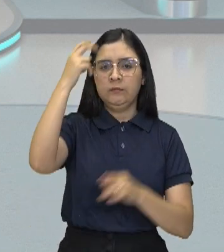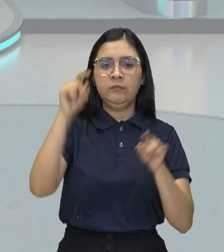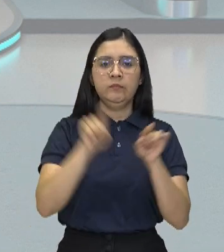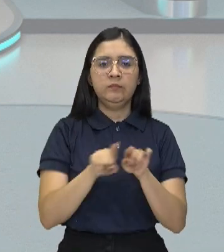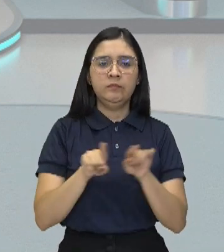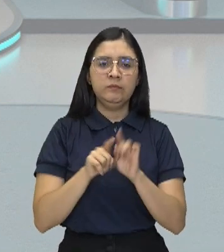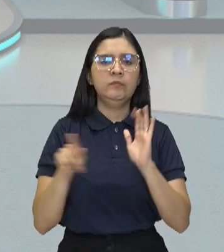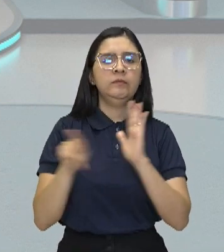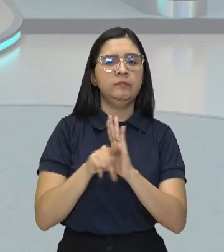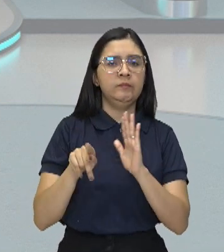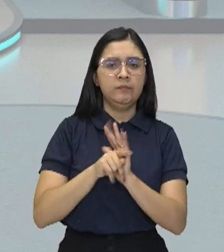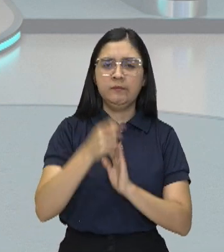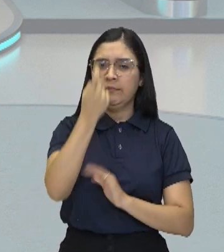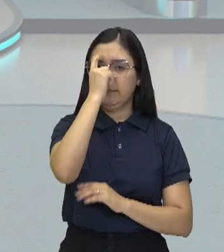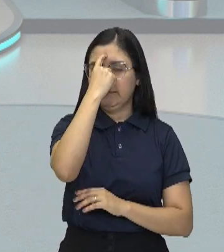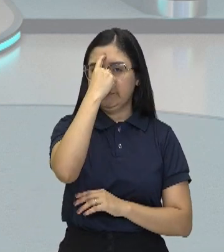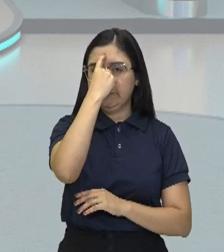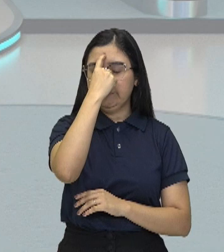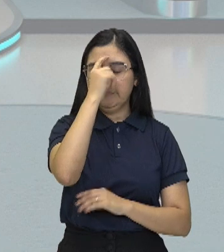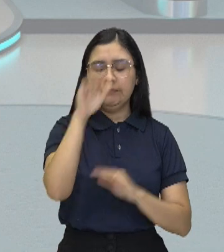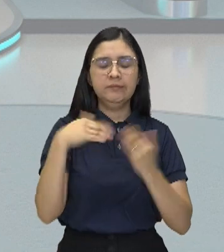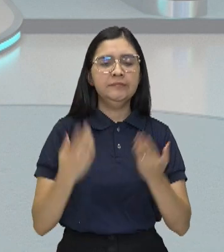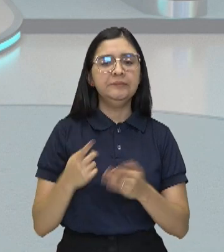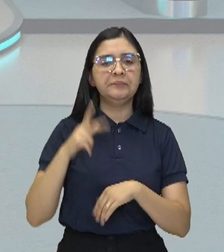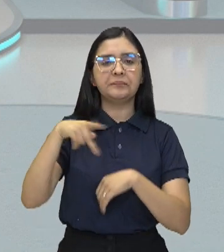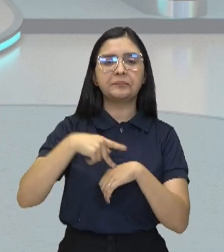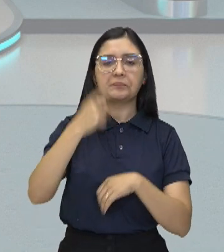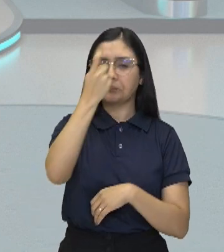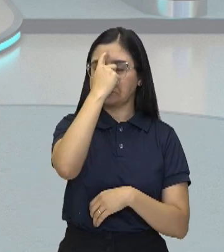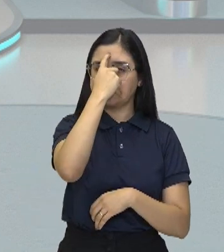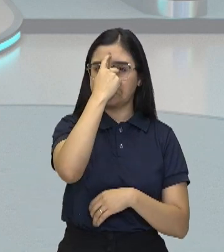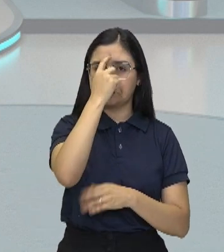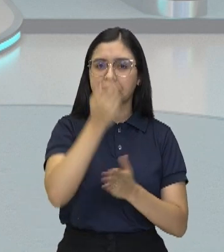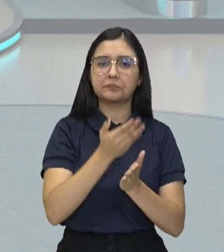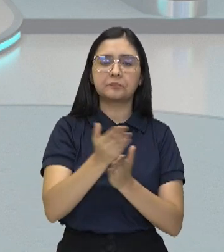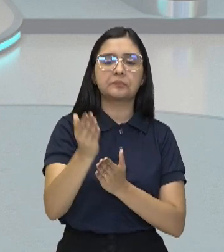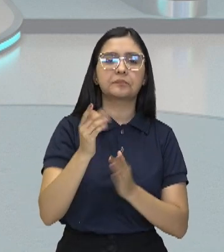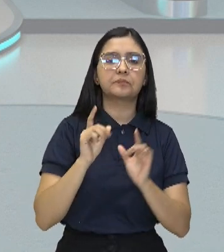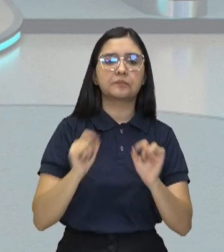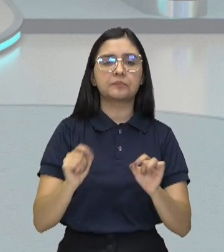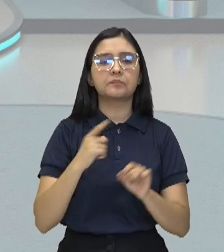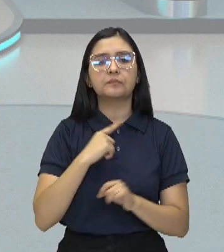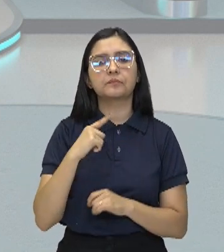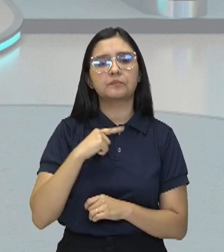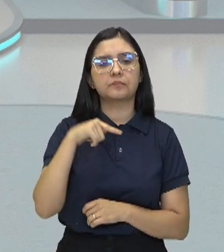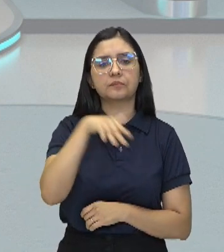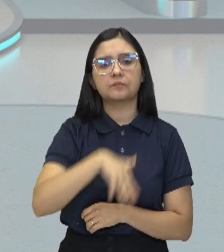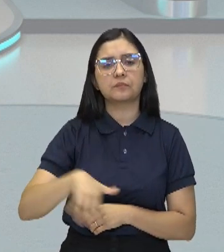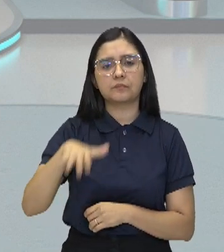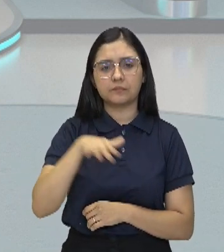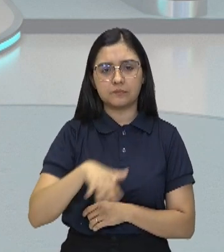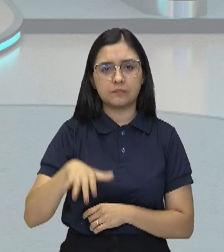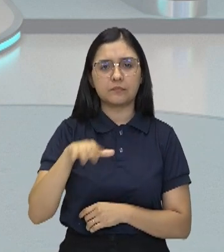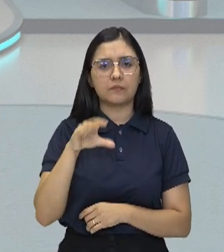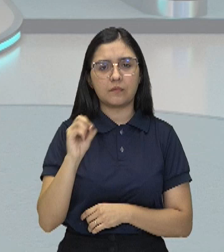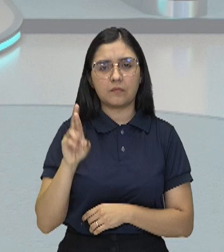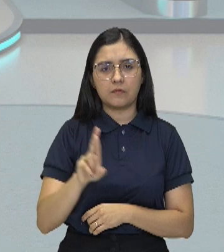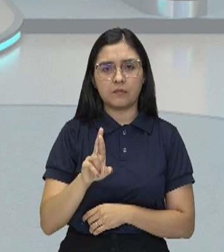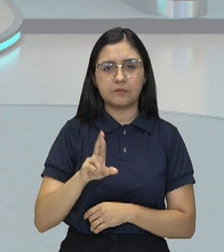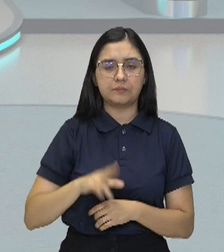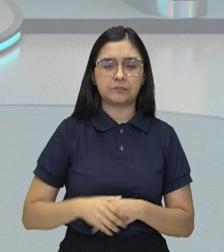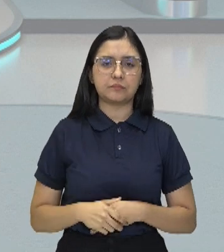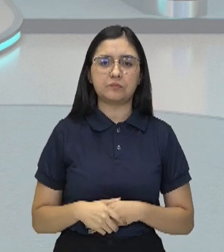vieram dali da Índia. Inclusive a Índia ela influenciou fortemente ali grande parte do Extremo Oriente,